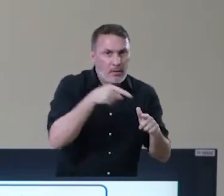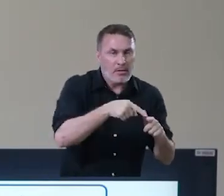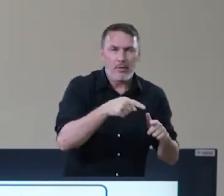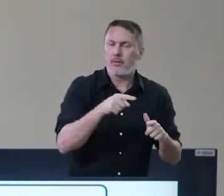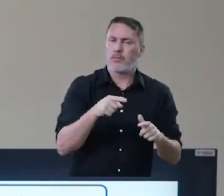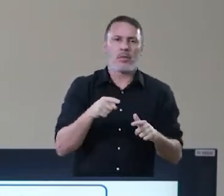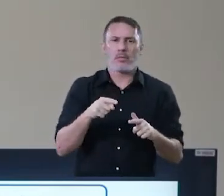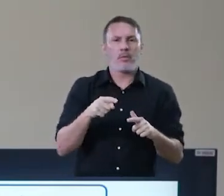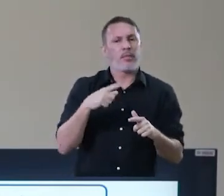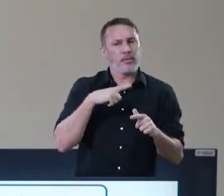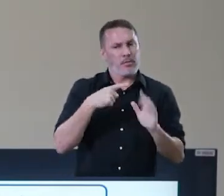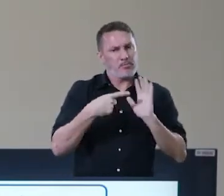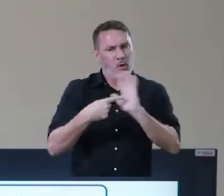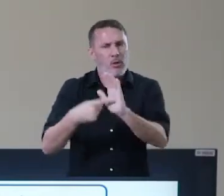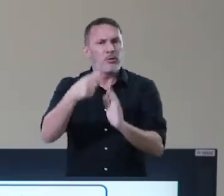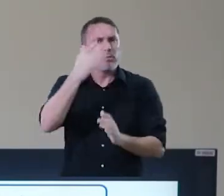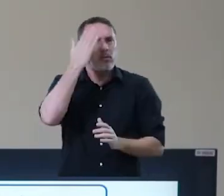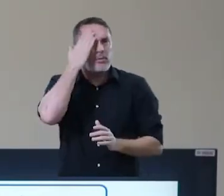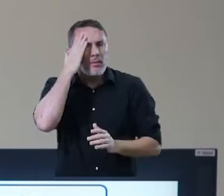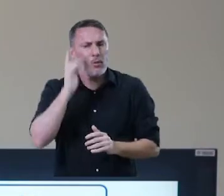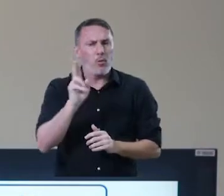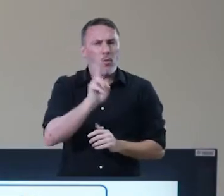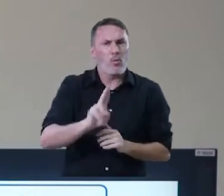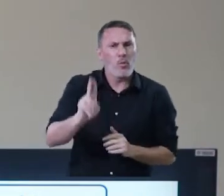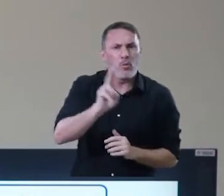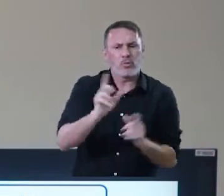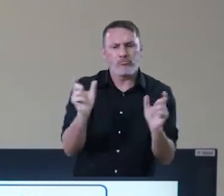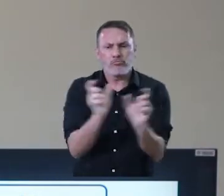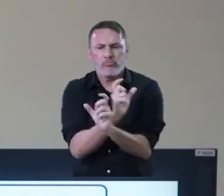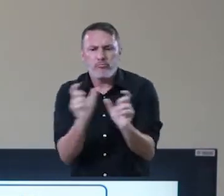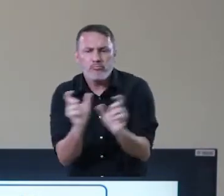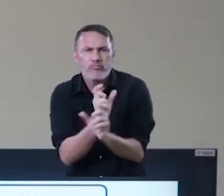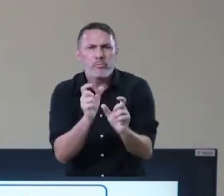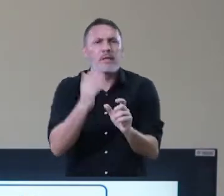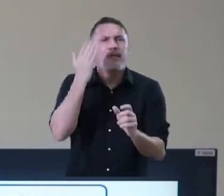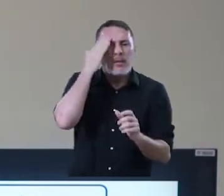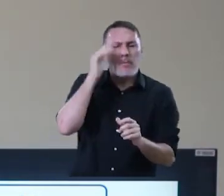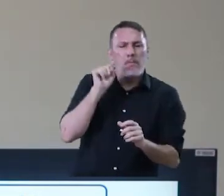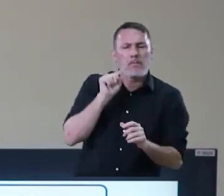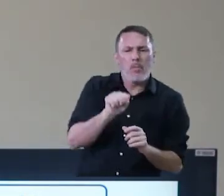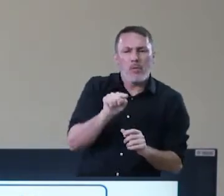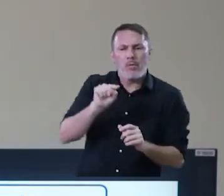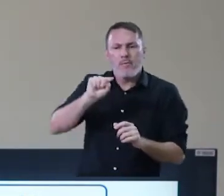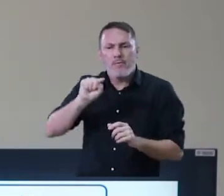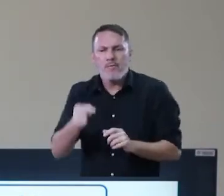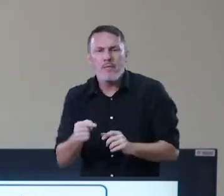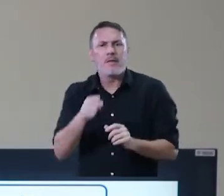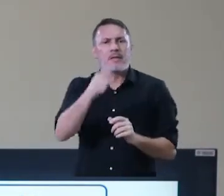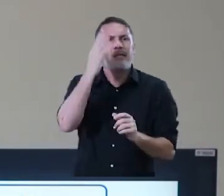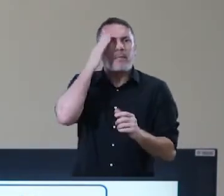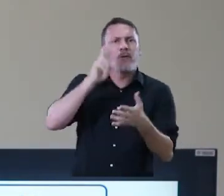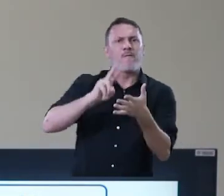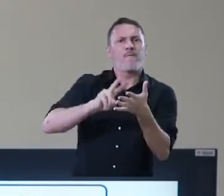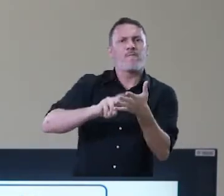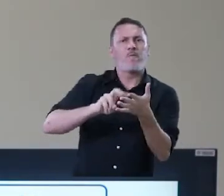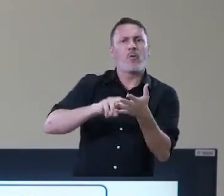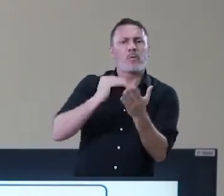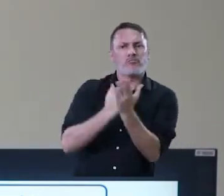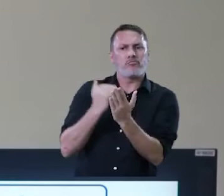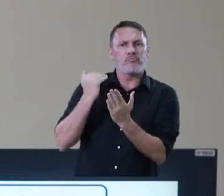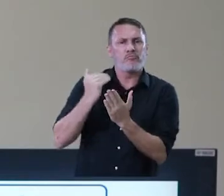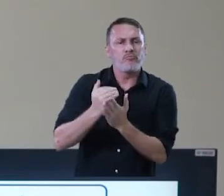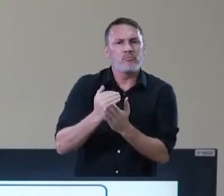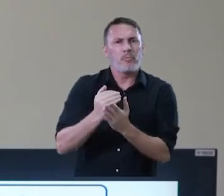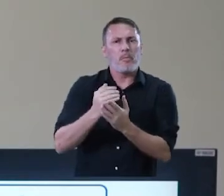gramática, mas é mostrar que você sabe outros mecanismos, que você sabe utilizar a pontuação correta, que você sabe utilizar outras palavras, não ficar sempre